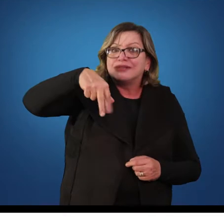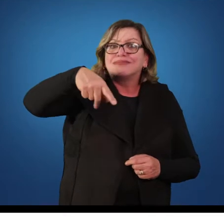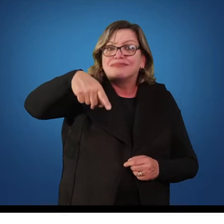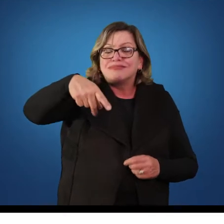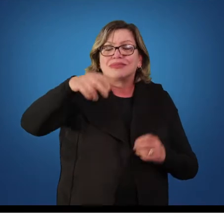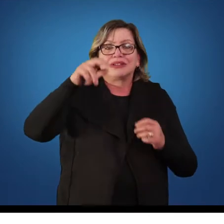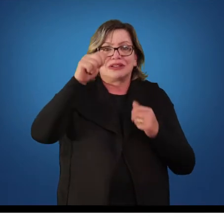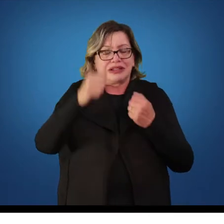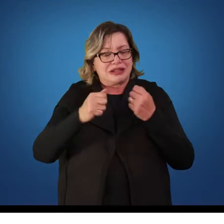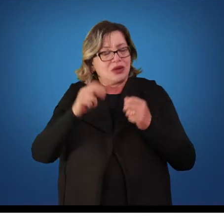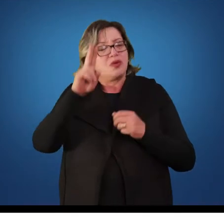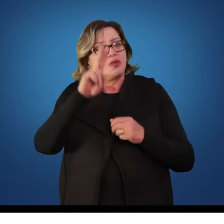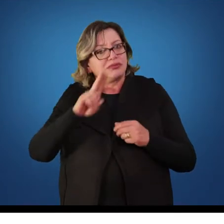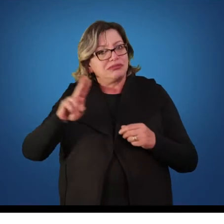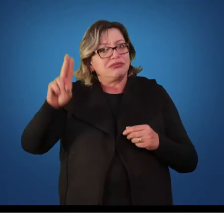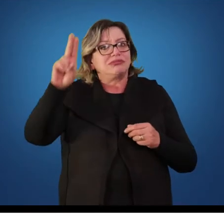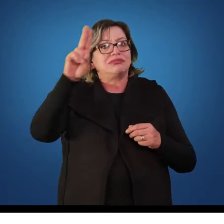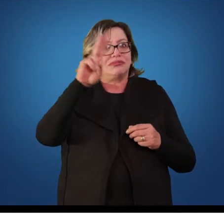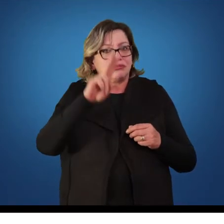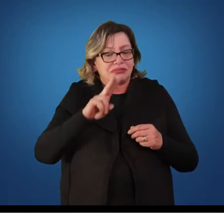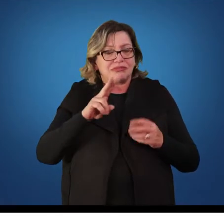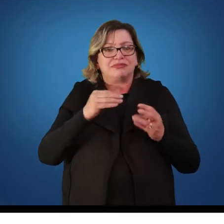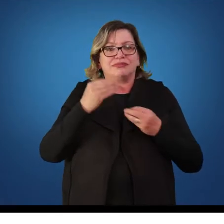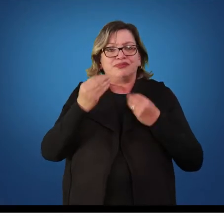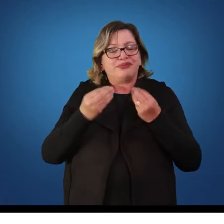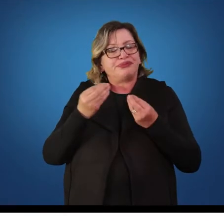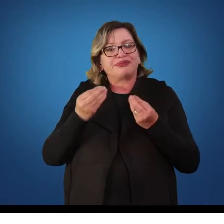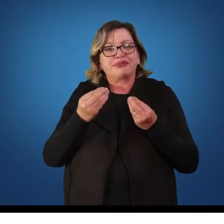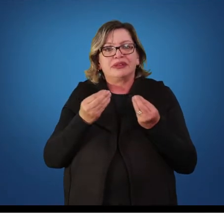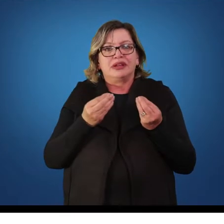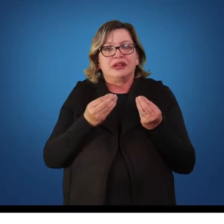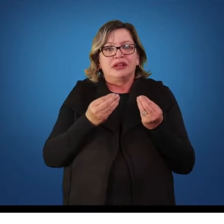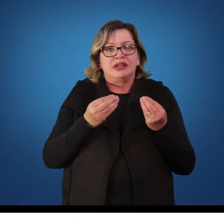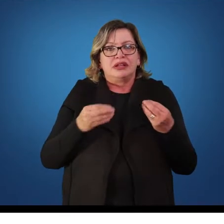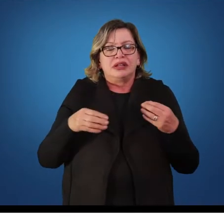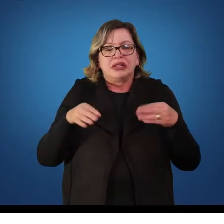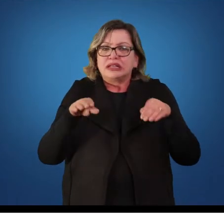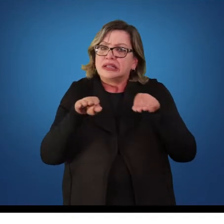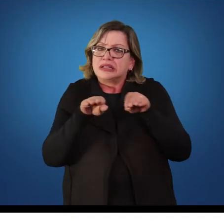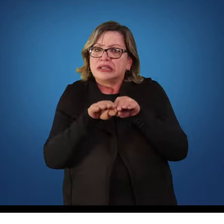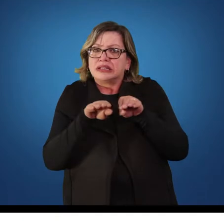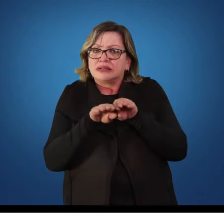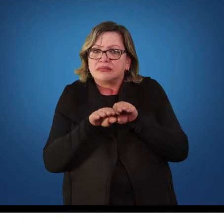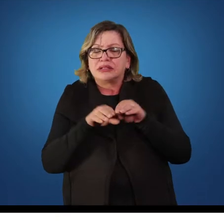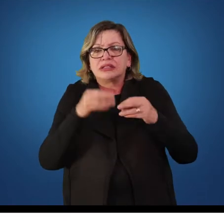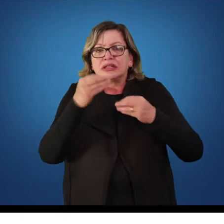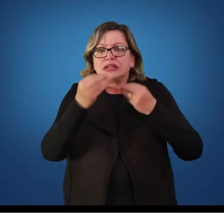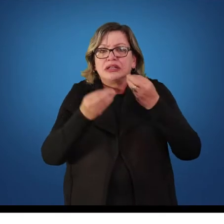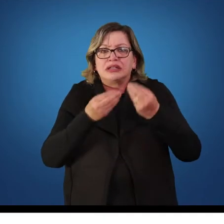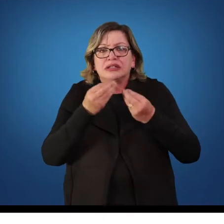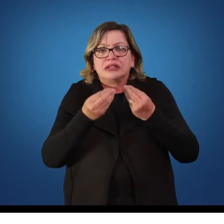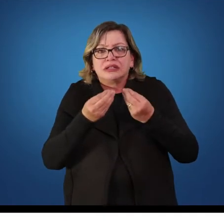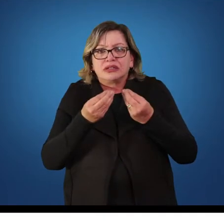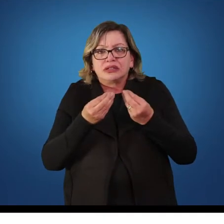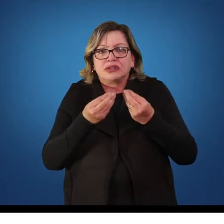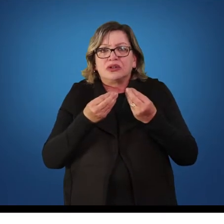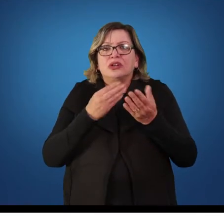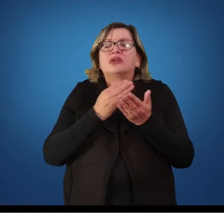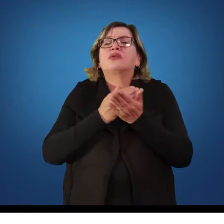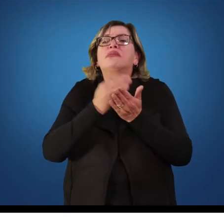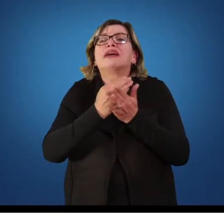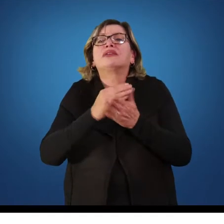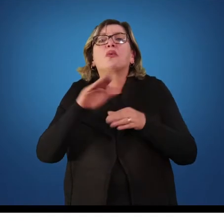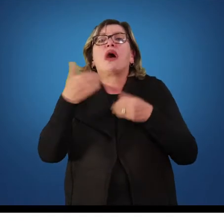utilizo três passos e três passos qual perna que